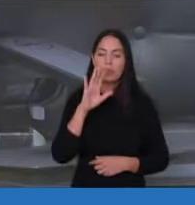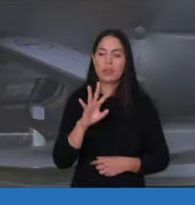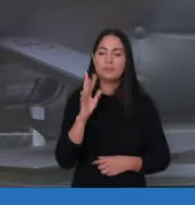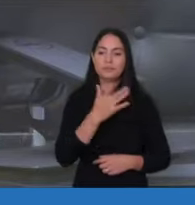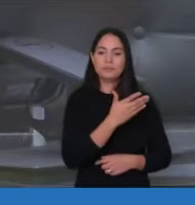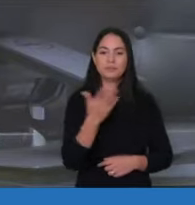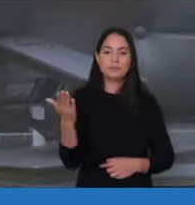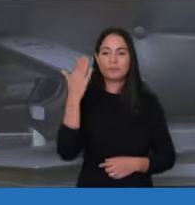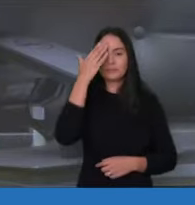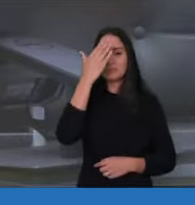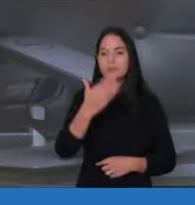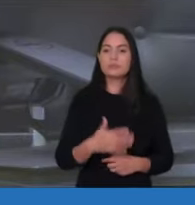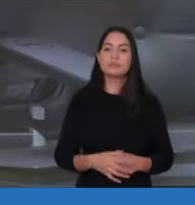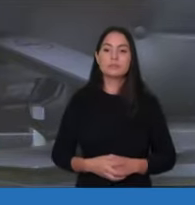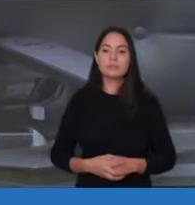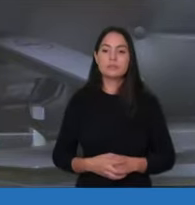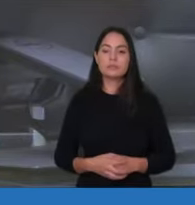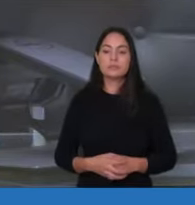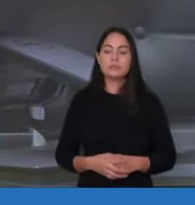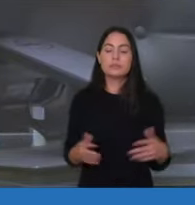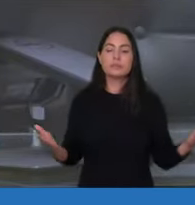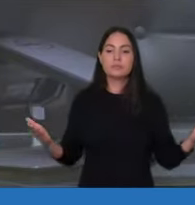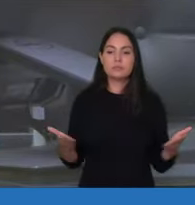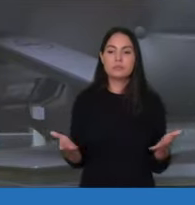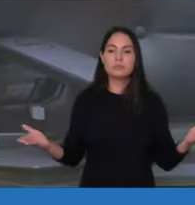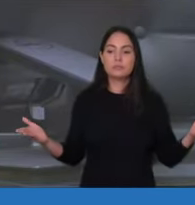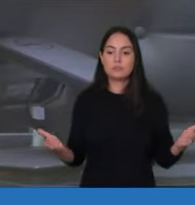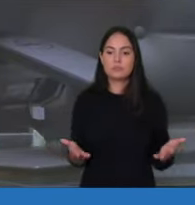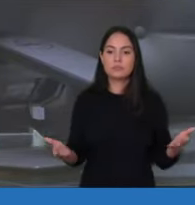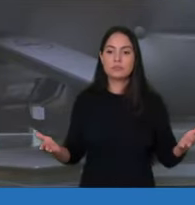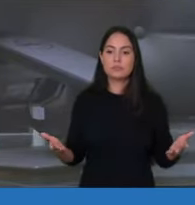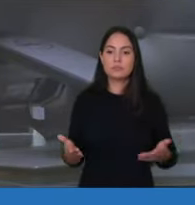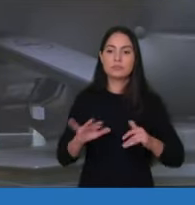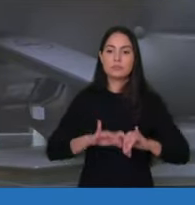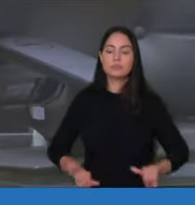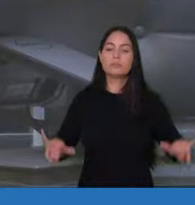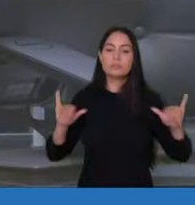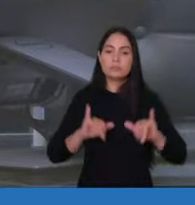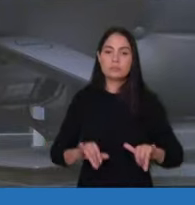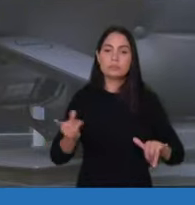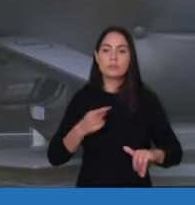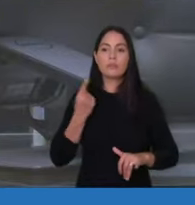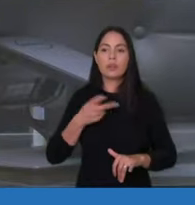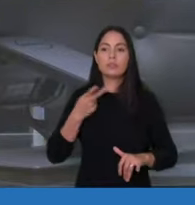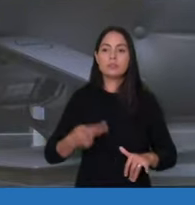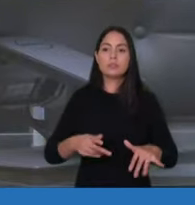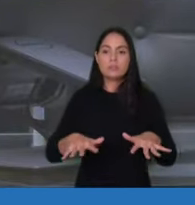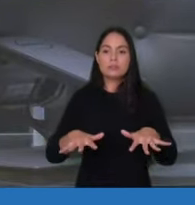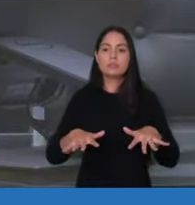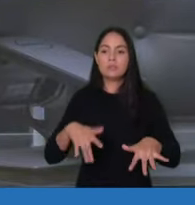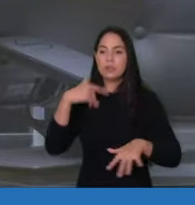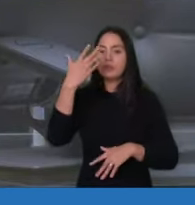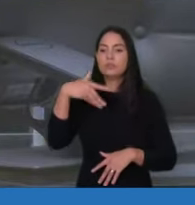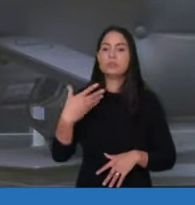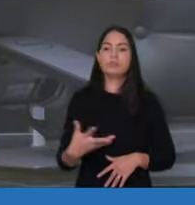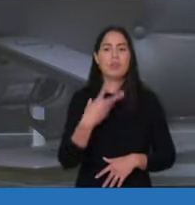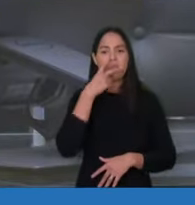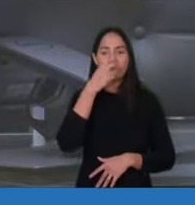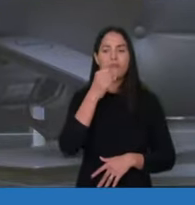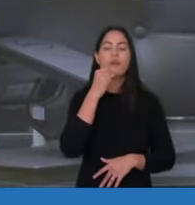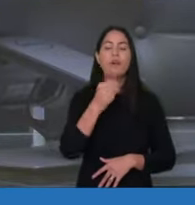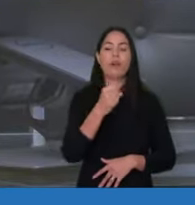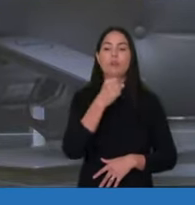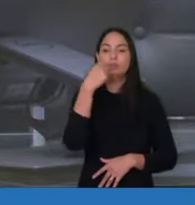e todos. Eu quero dizer do quão forte é participar dessa sessão solene em homenagem a